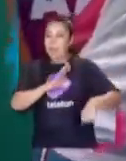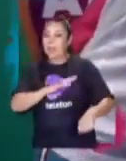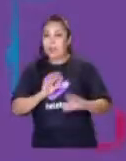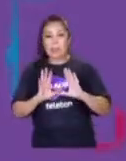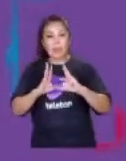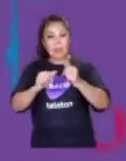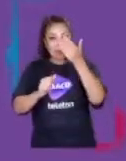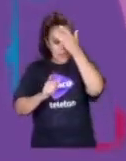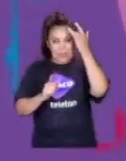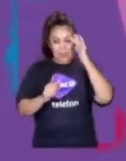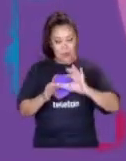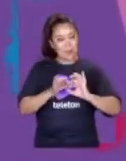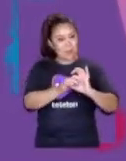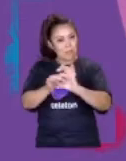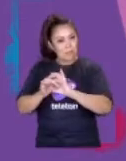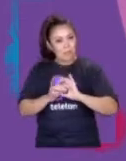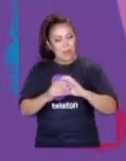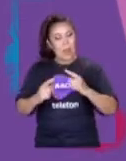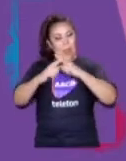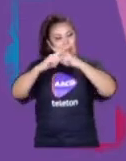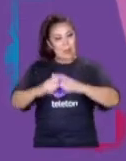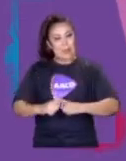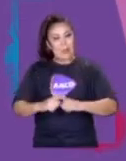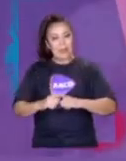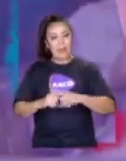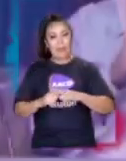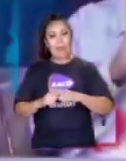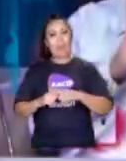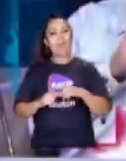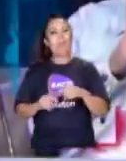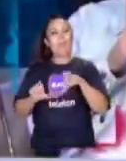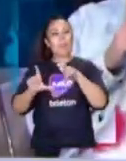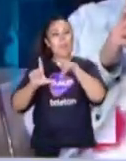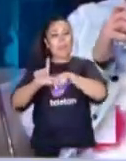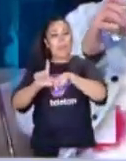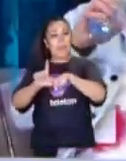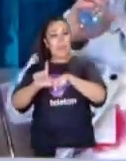se unem ao desafio Teleton VTV.